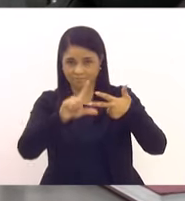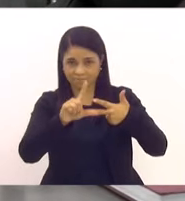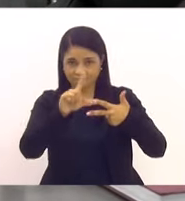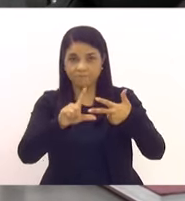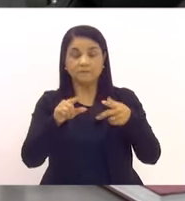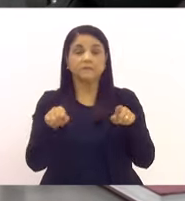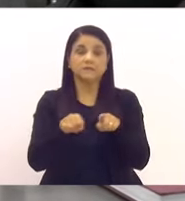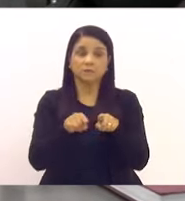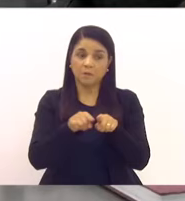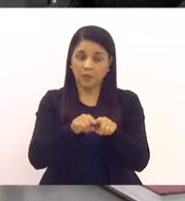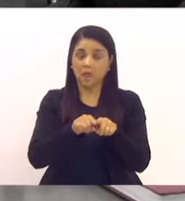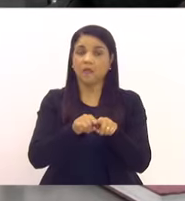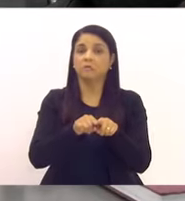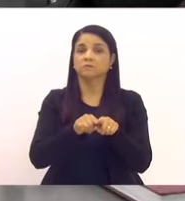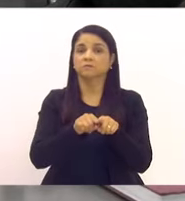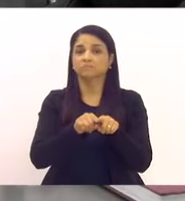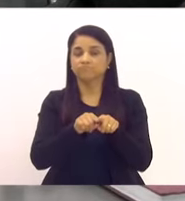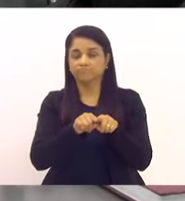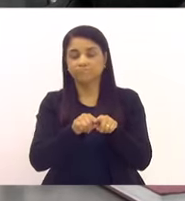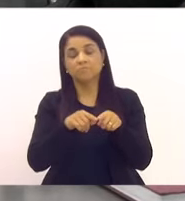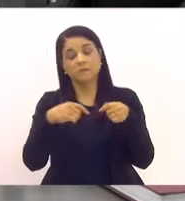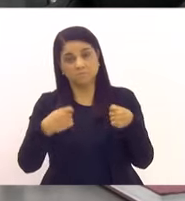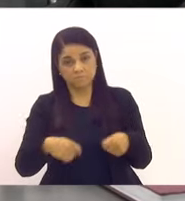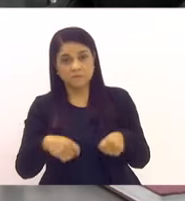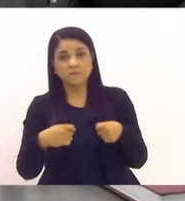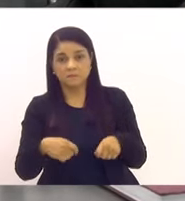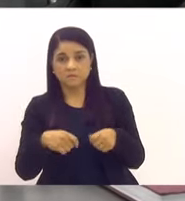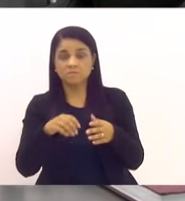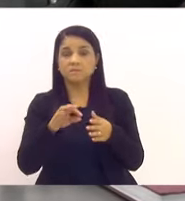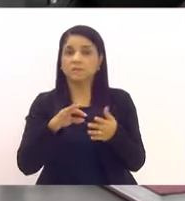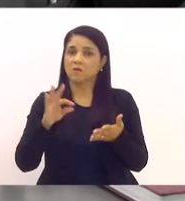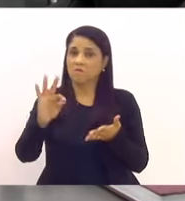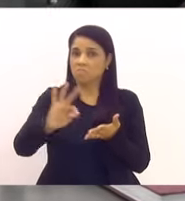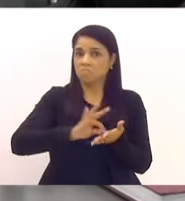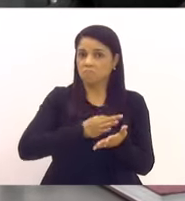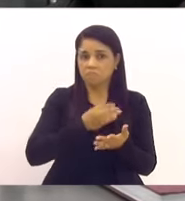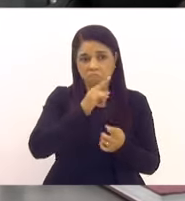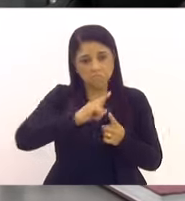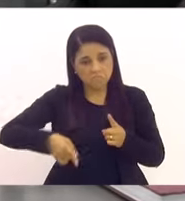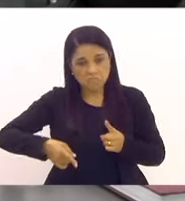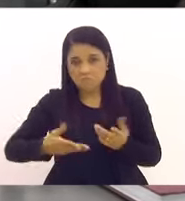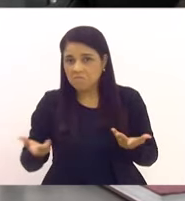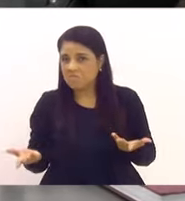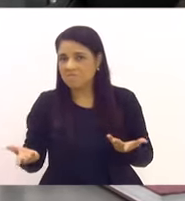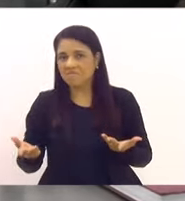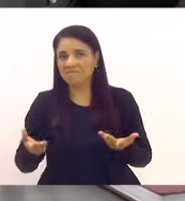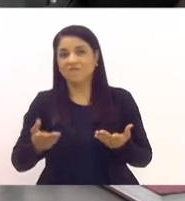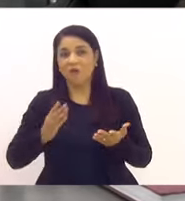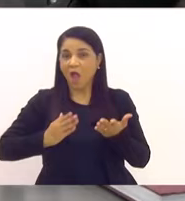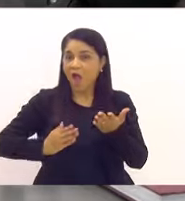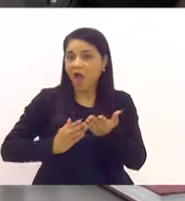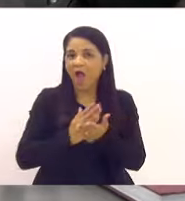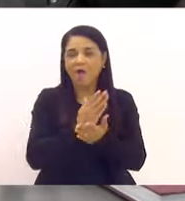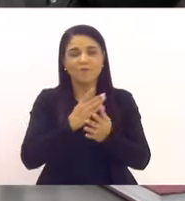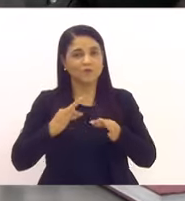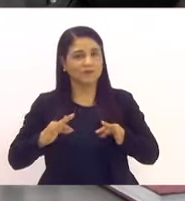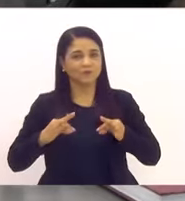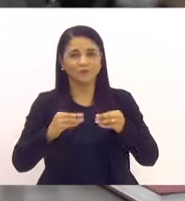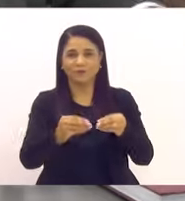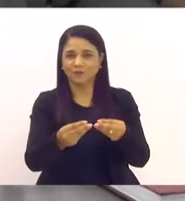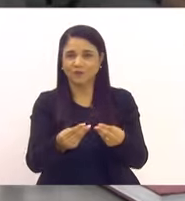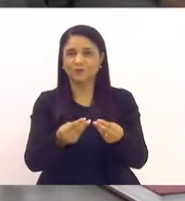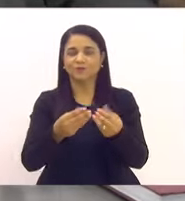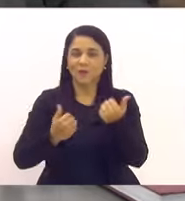conta, até porque também não convinha a ele... vetar algo que foi unanimemente aprovado, um parecer de Vossa Excelência, com o